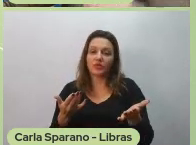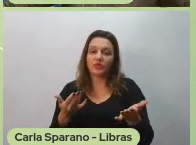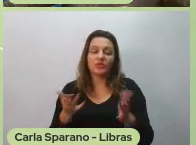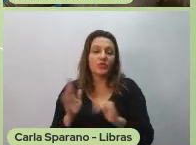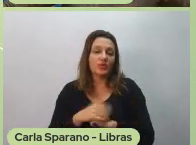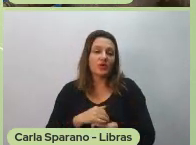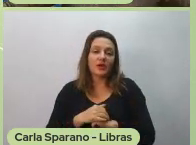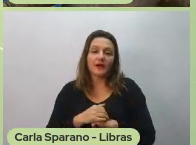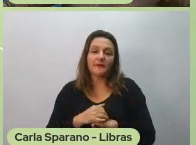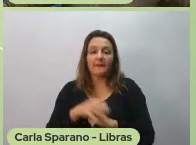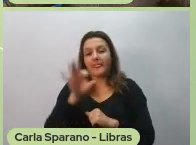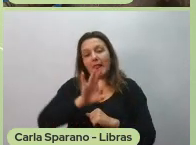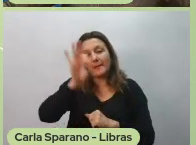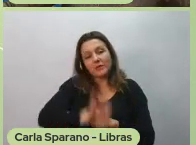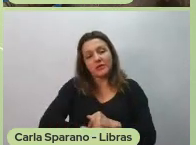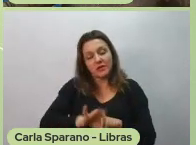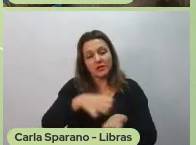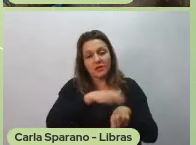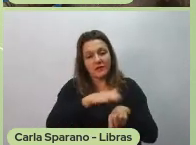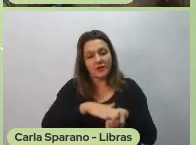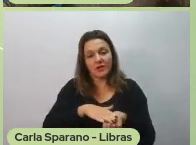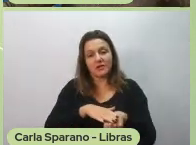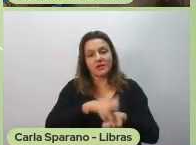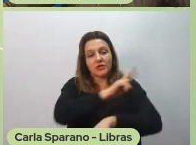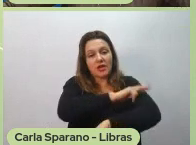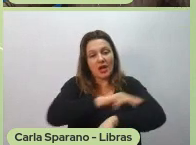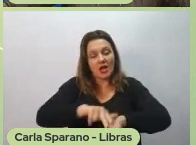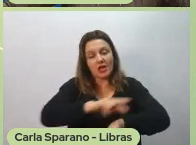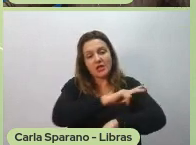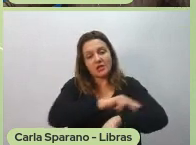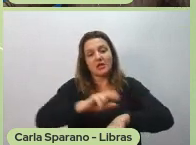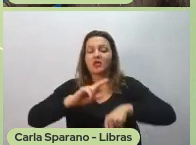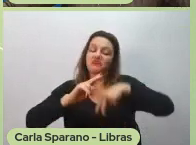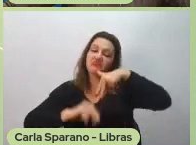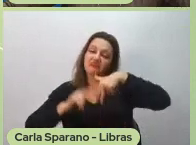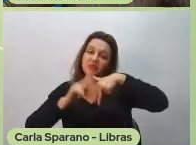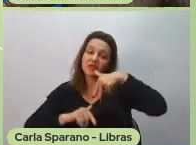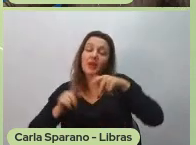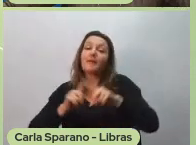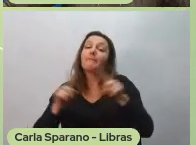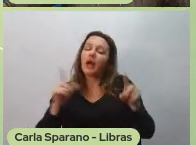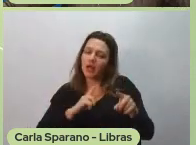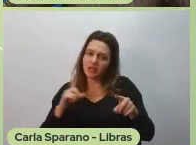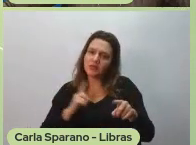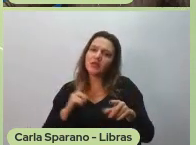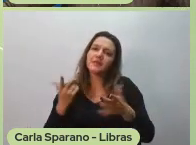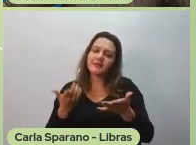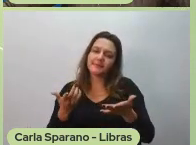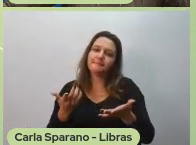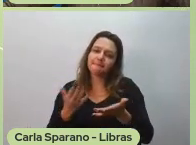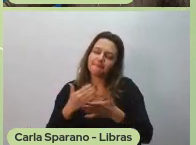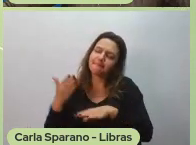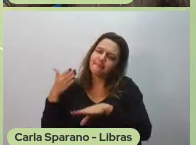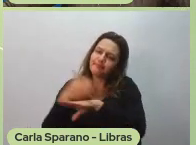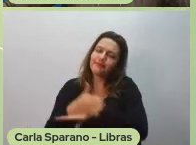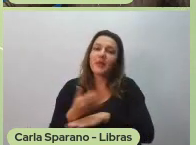de raça, dessas questões. Mas, de qualquer maneira, você tem uma barreira de entrada, né? Muitos